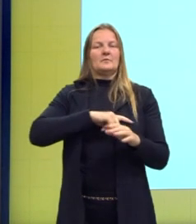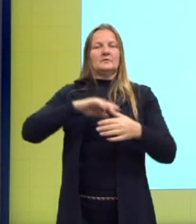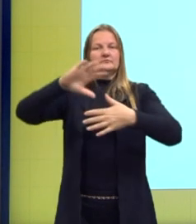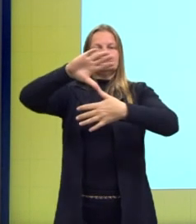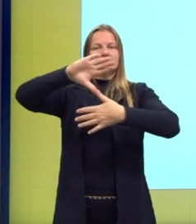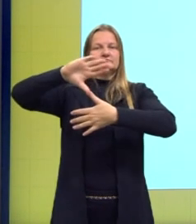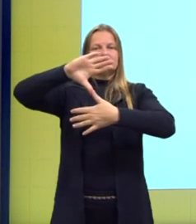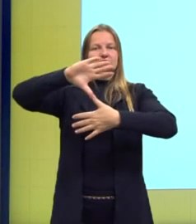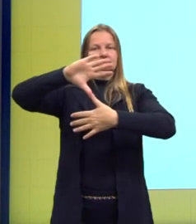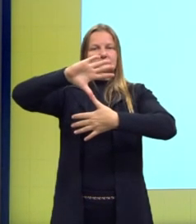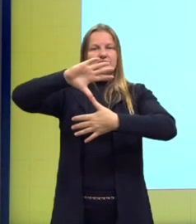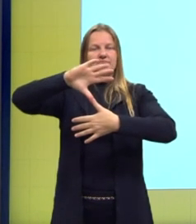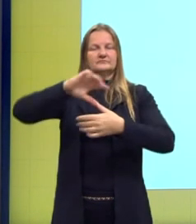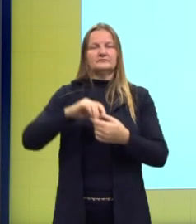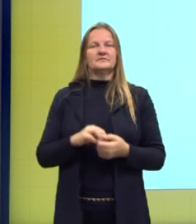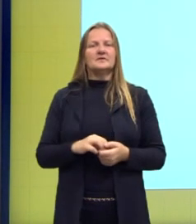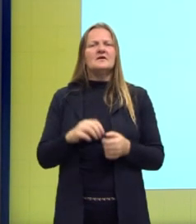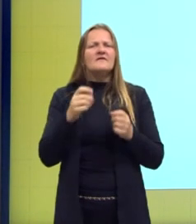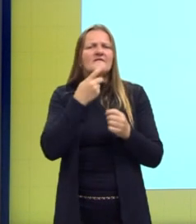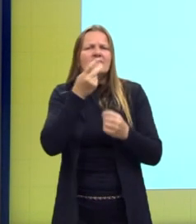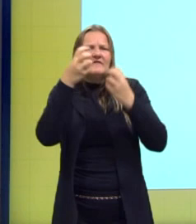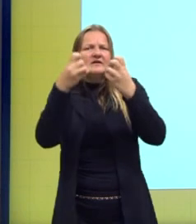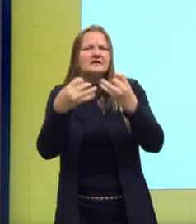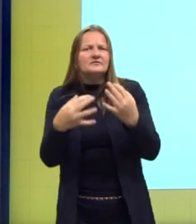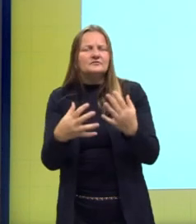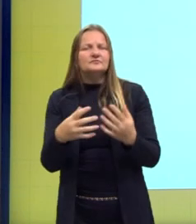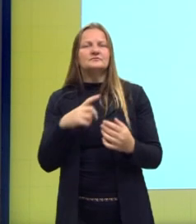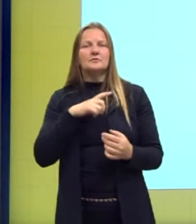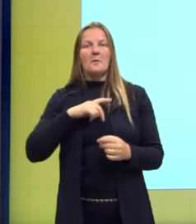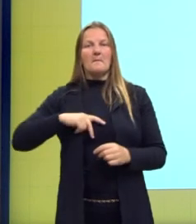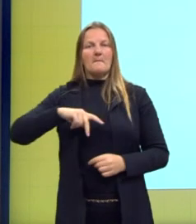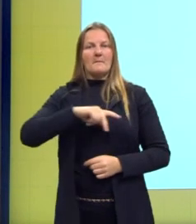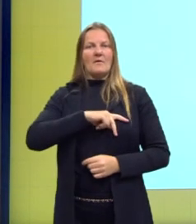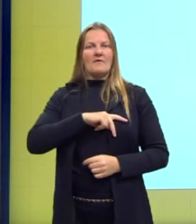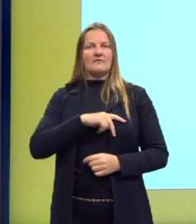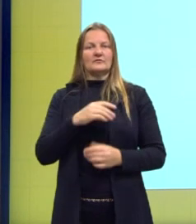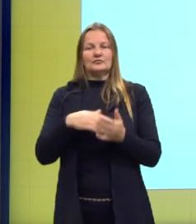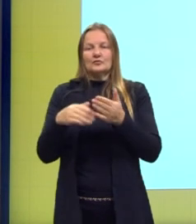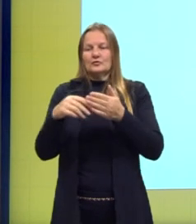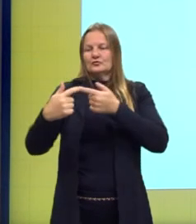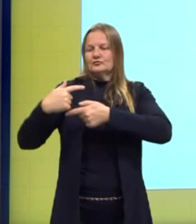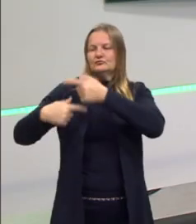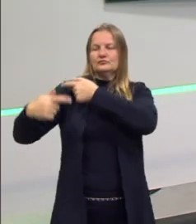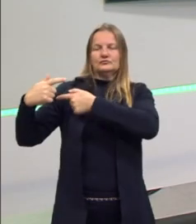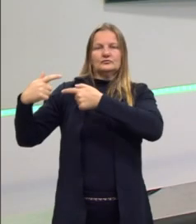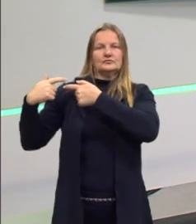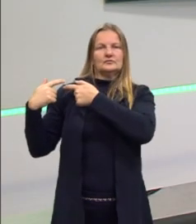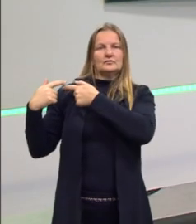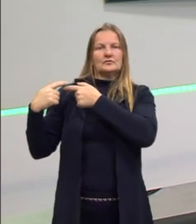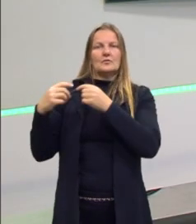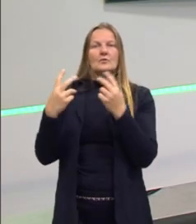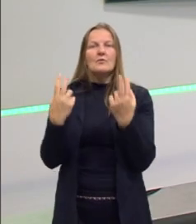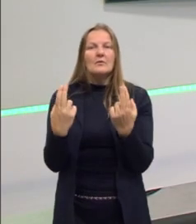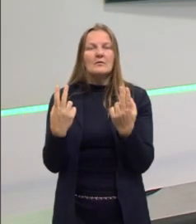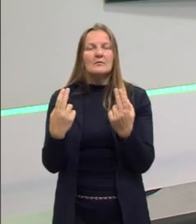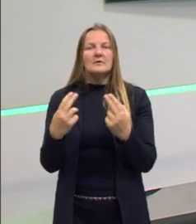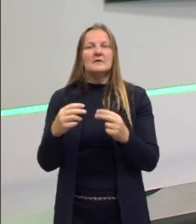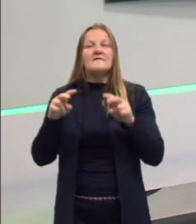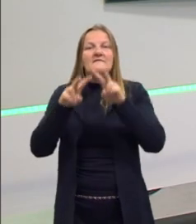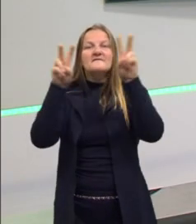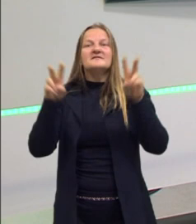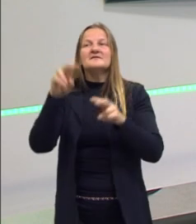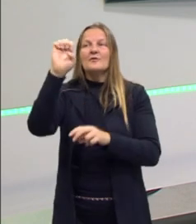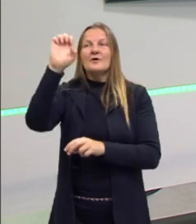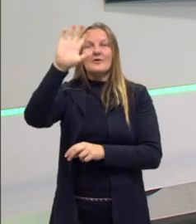ameríndias e aqueles Não tão falando que eles acharam que Esses povos tinham todos um ancestral comum tá falando que pela visão